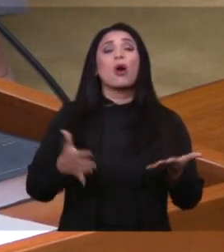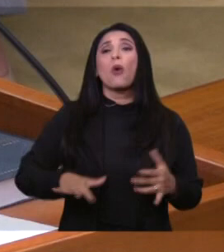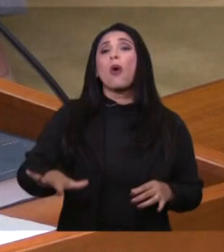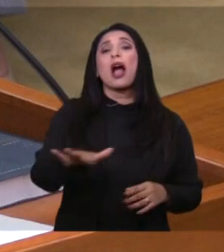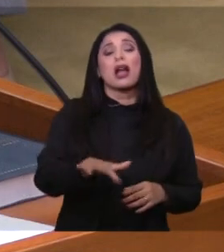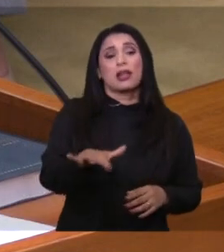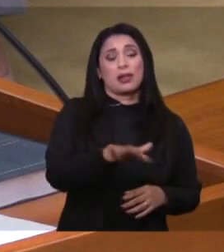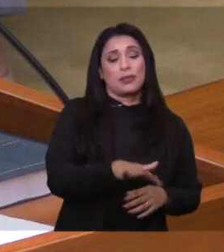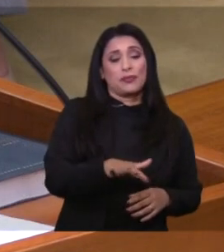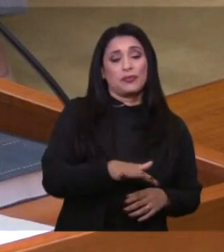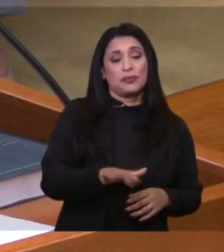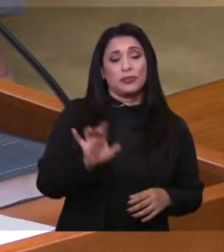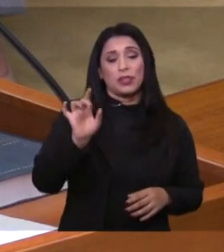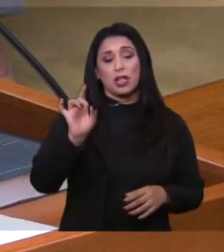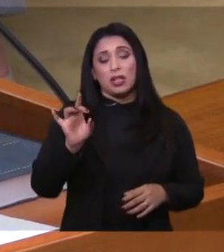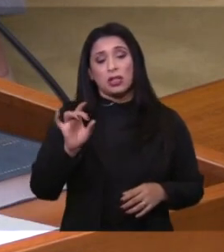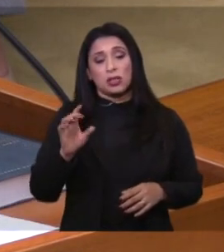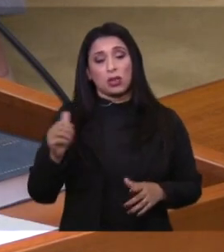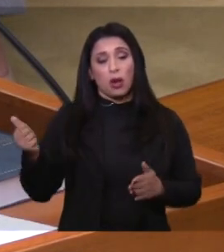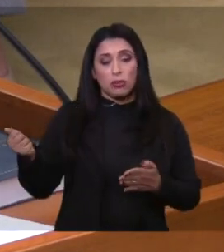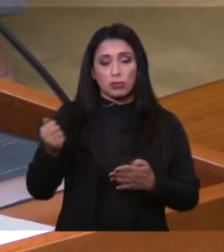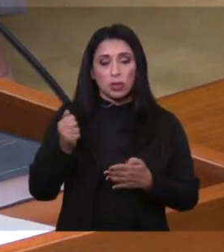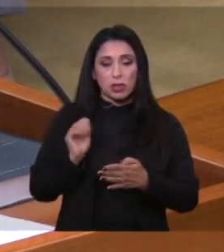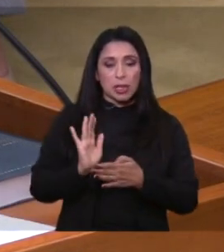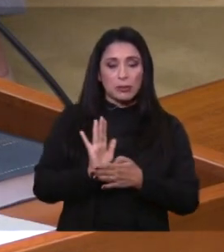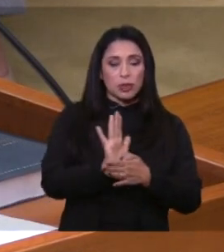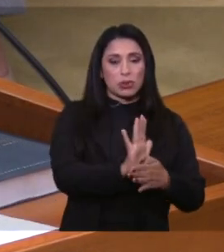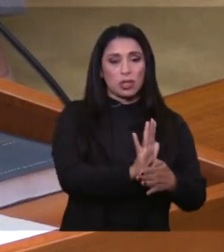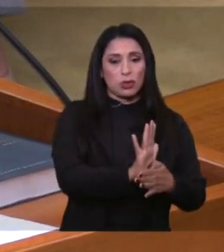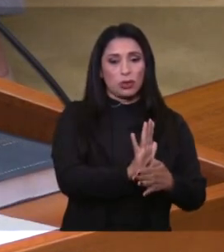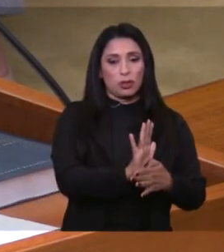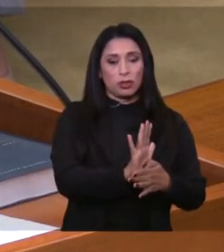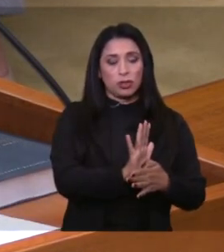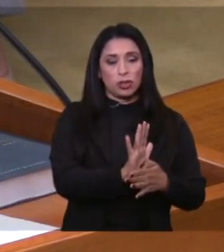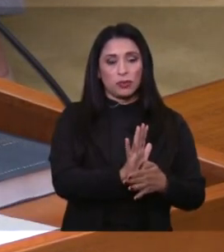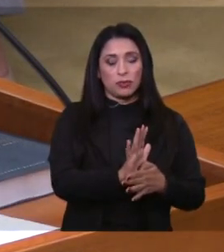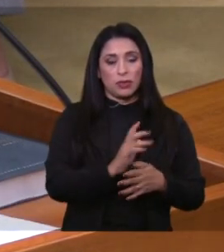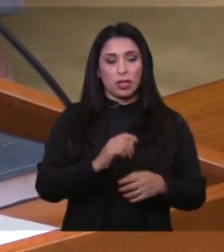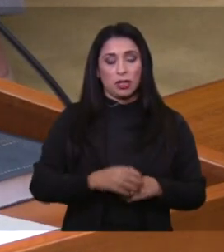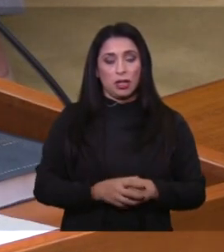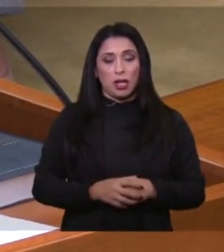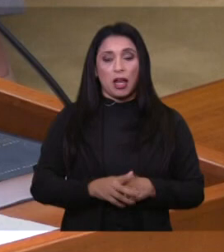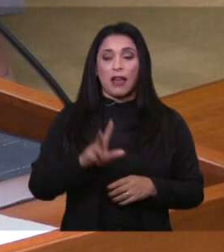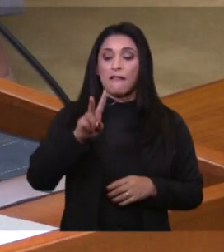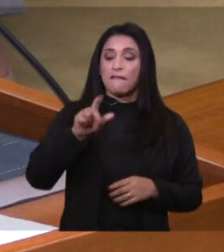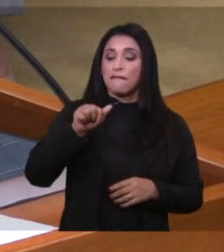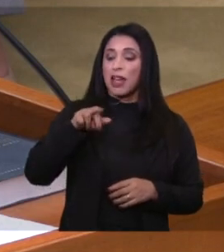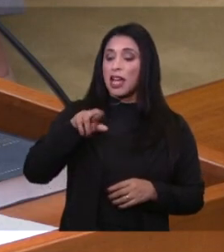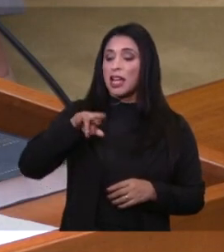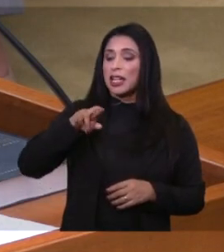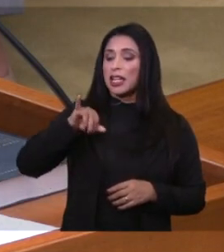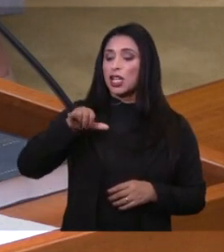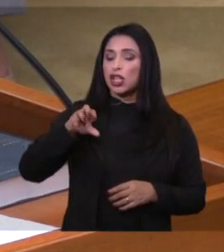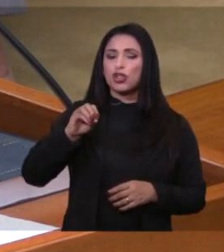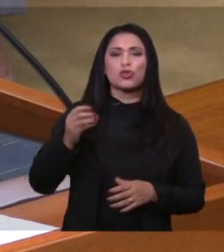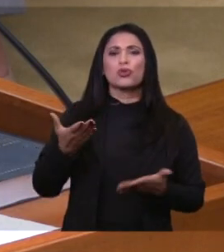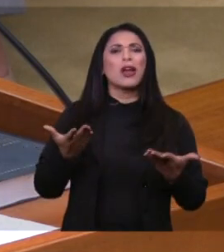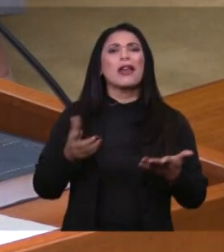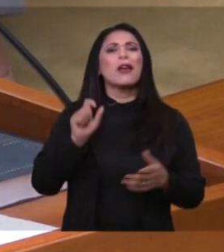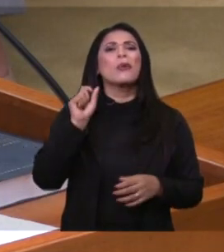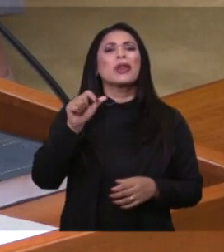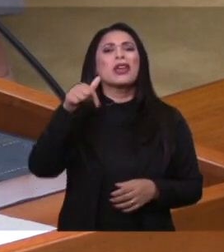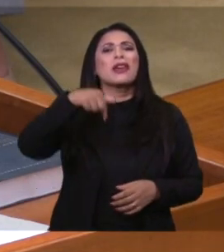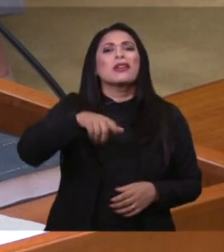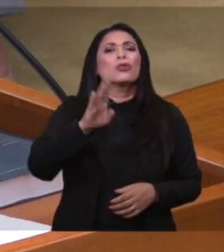setor? Basta ver quem são os amigos da corte. O varejo. E o que é o varejo no